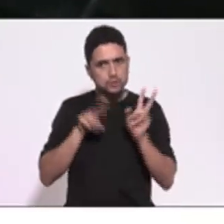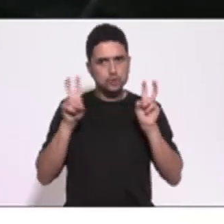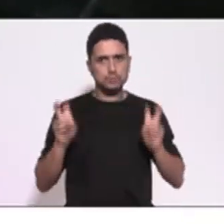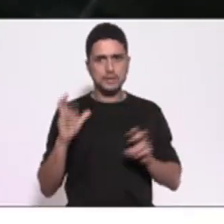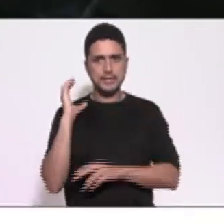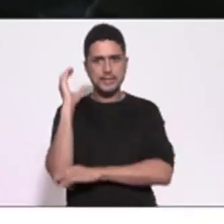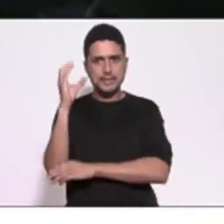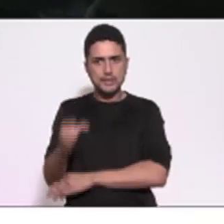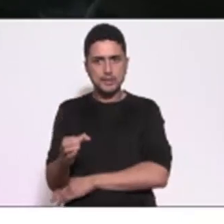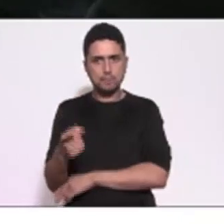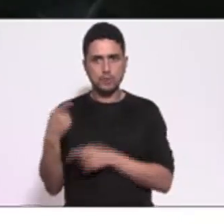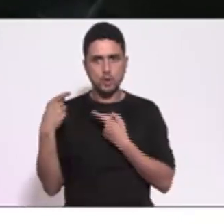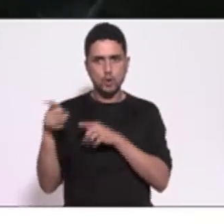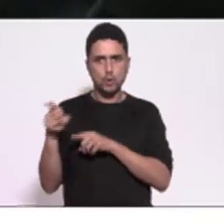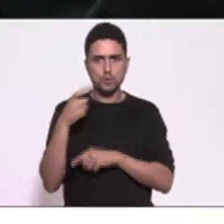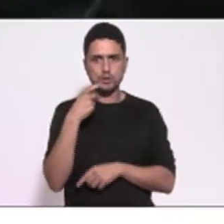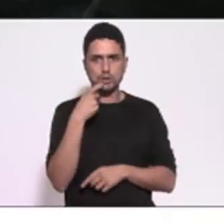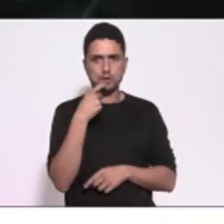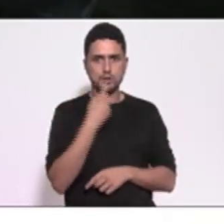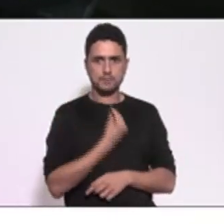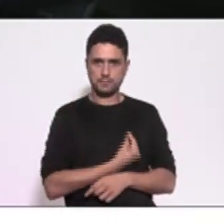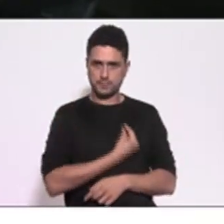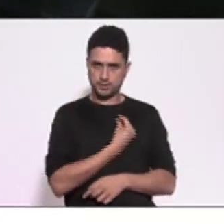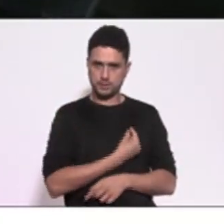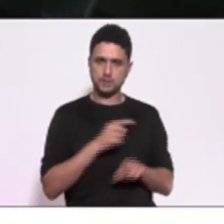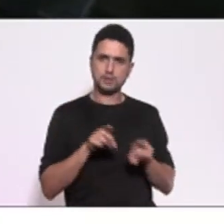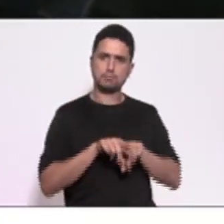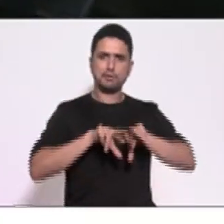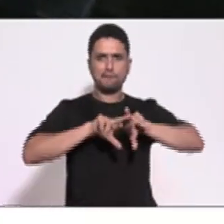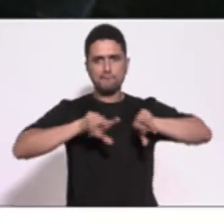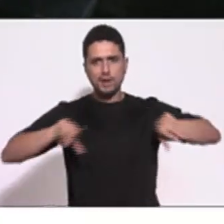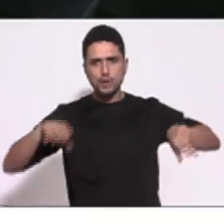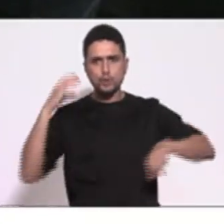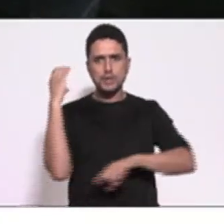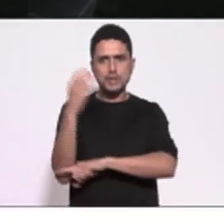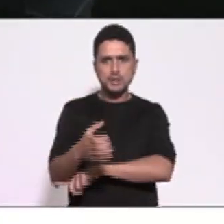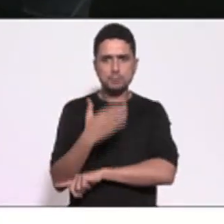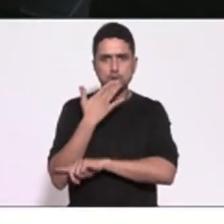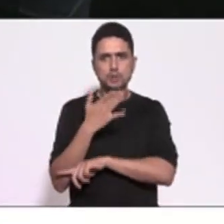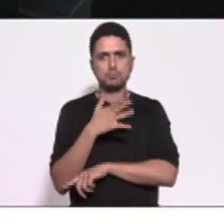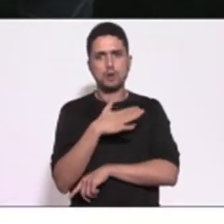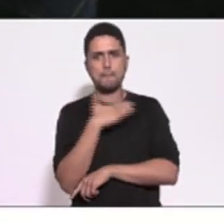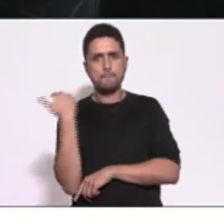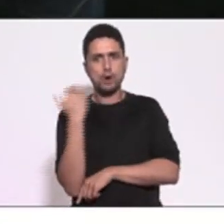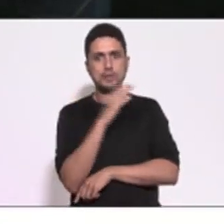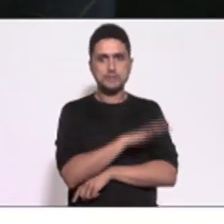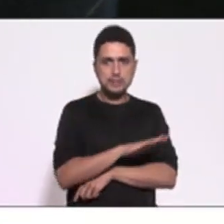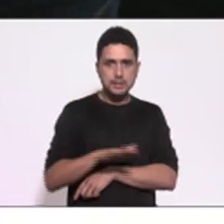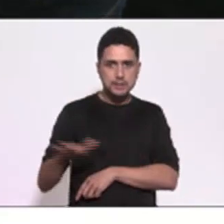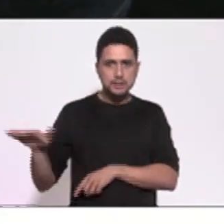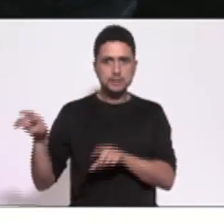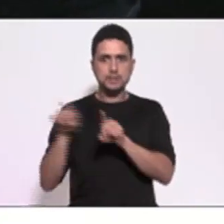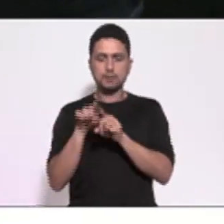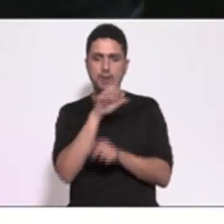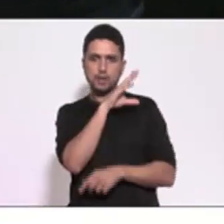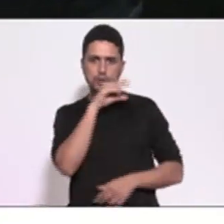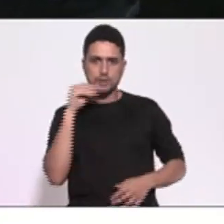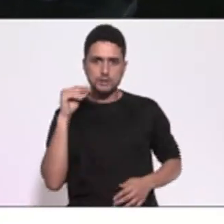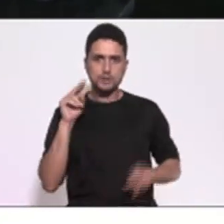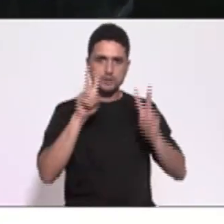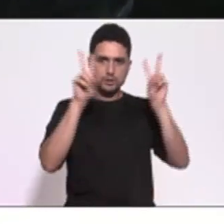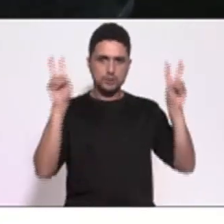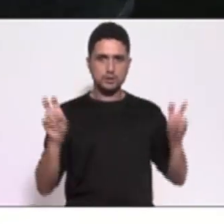crimes contra a vida e outros crimes com resultado de morte de crianças e adolescentes no âmbito da Polícia